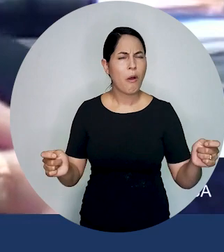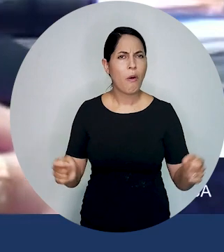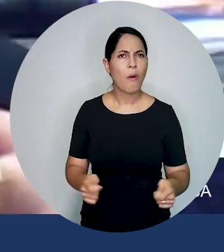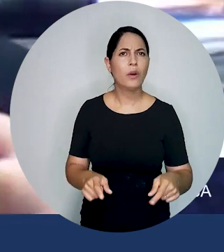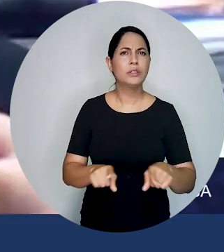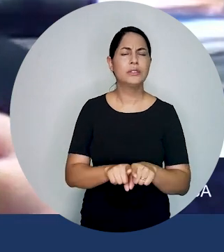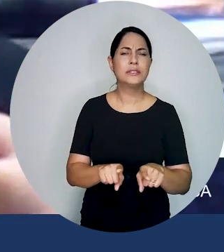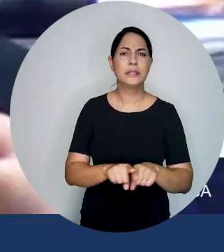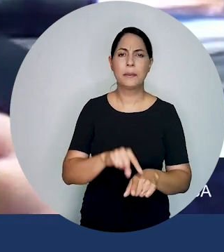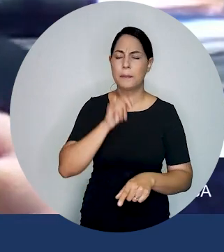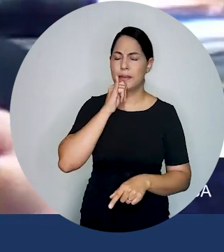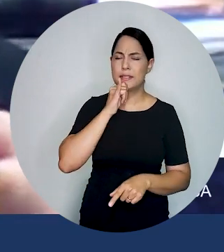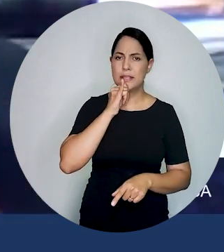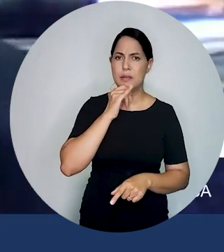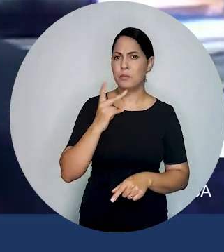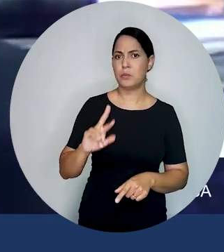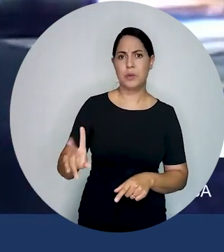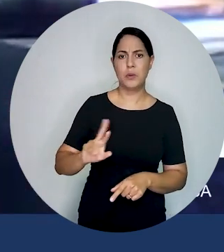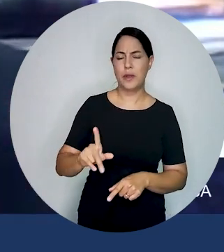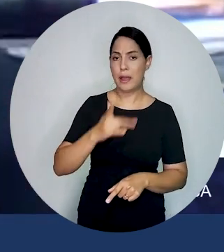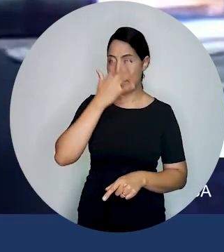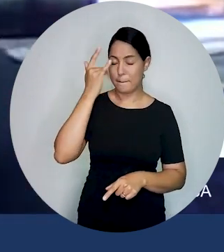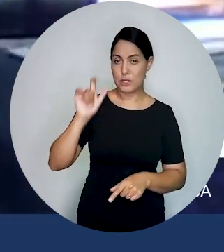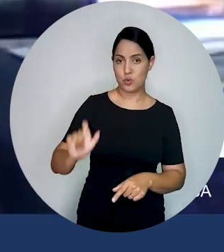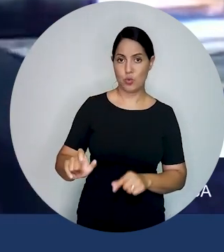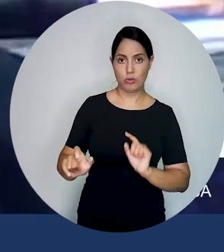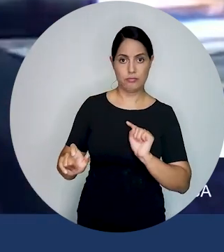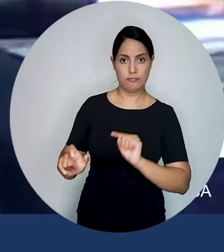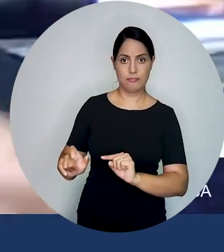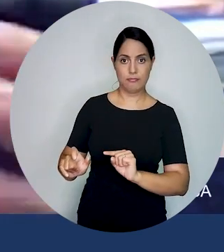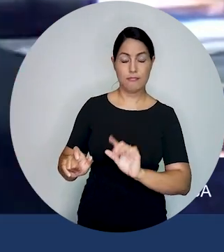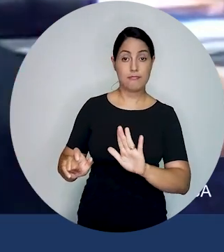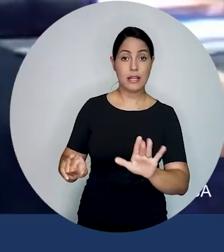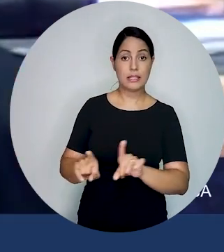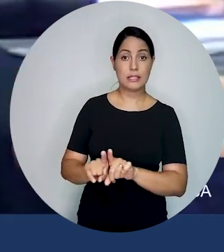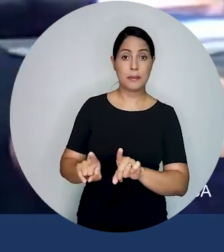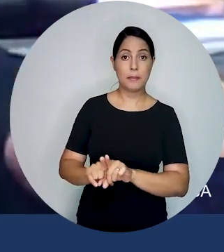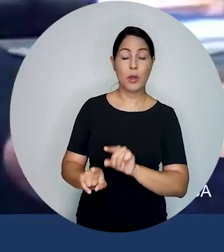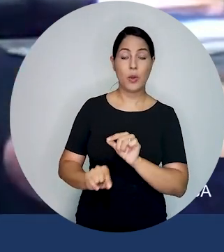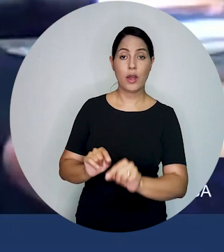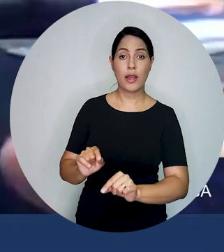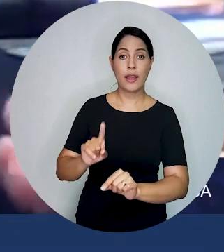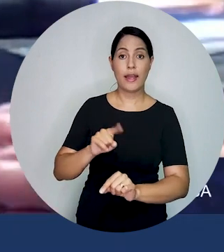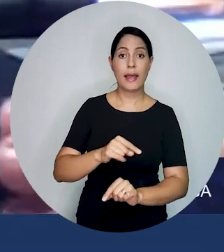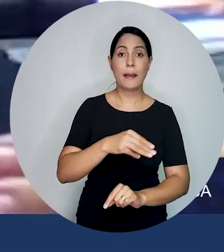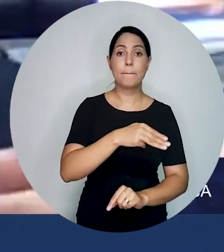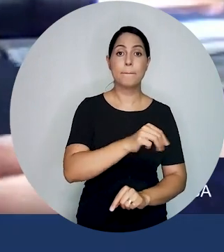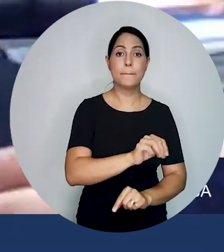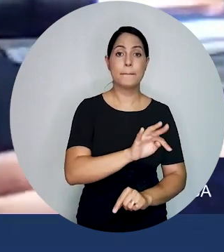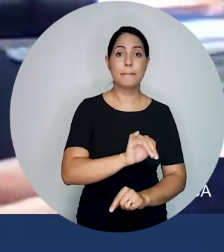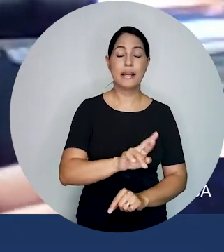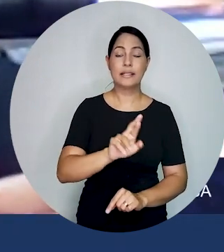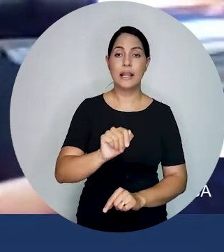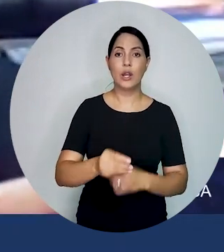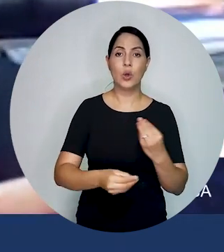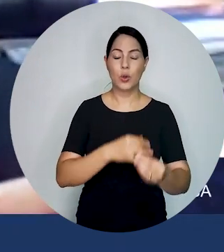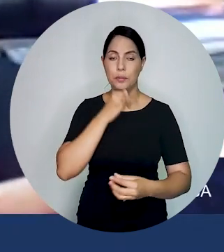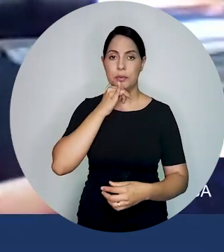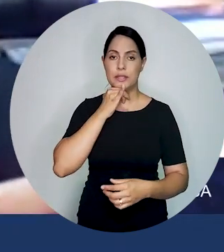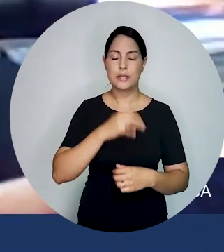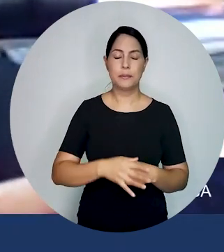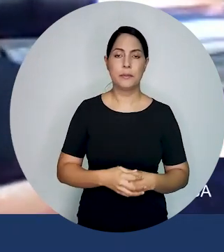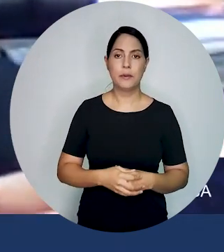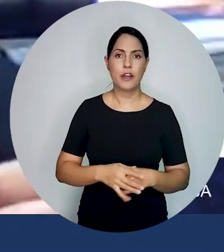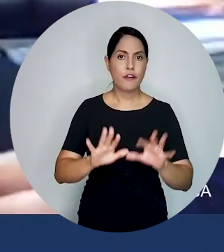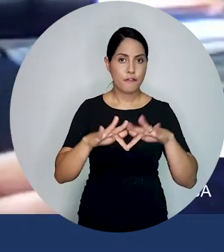Pode ser não a pessoa, mas a matéria. Processos de família